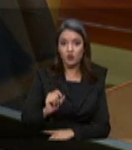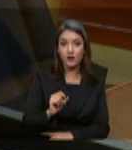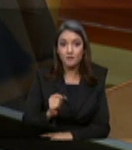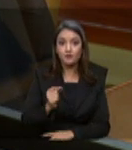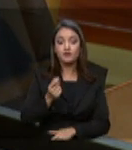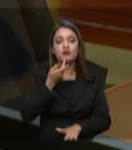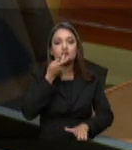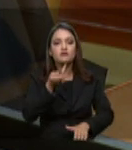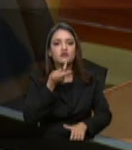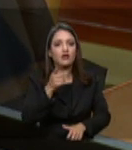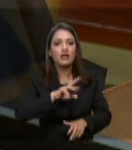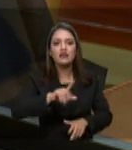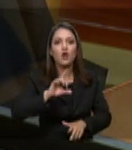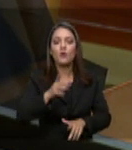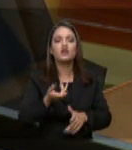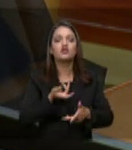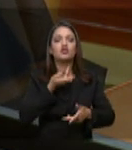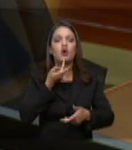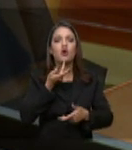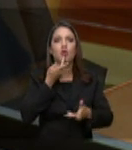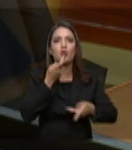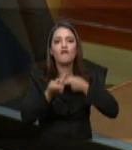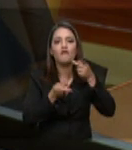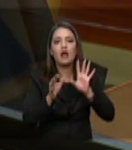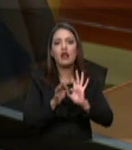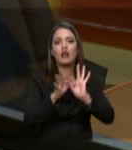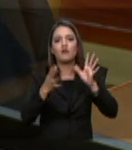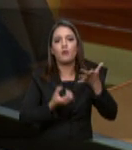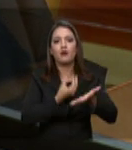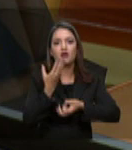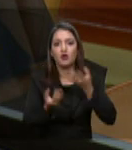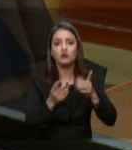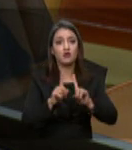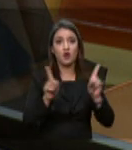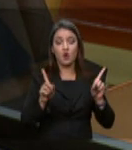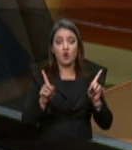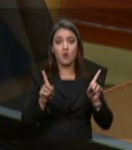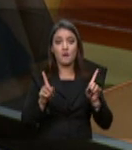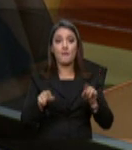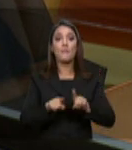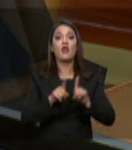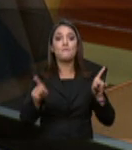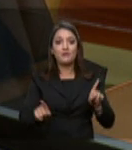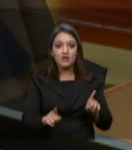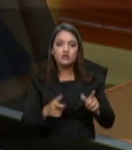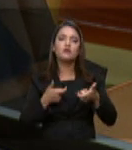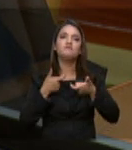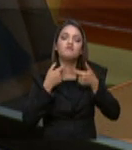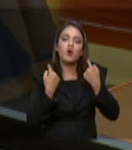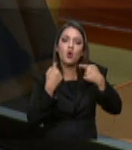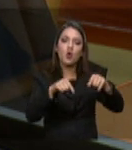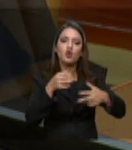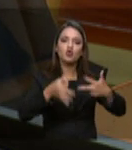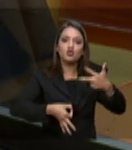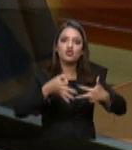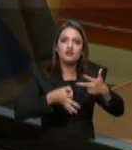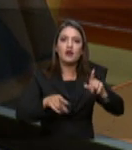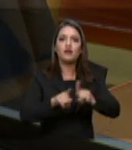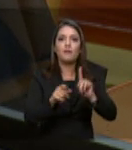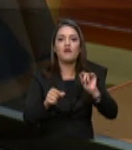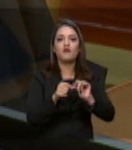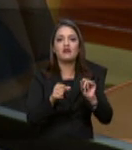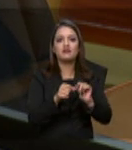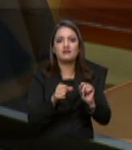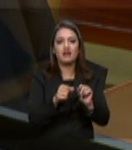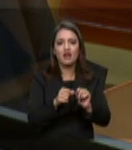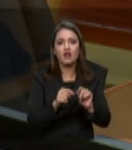as expressões ultrapassa o Mero excessus verbal concluindo que ele pretendeu apenas os Tiles ao poder judiciário e média disso colocar em Perigo a reputação do